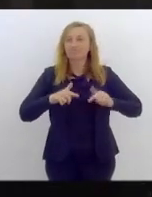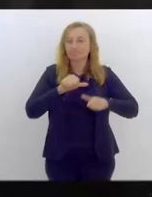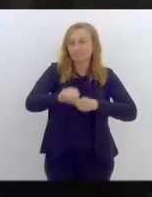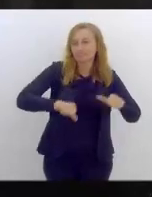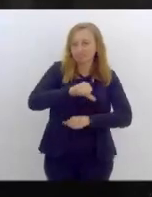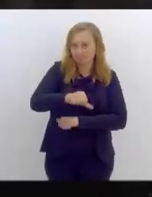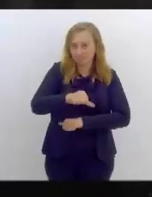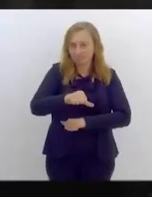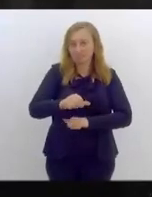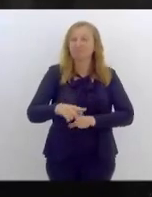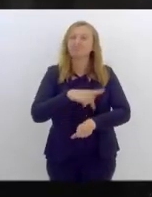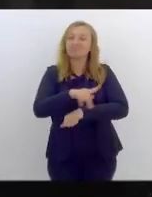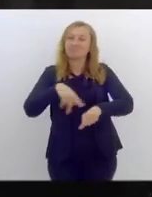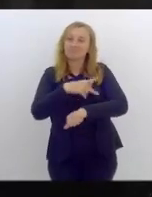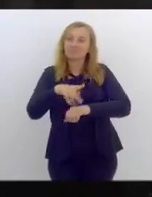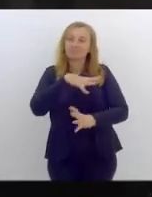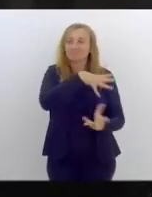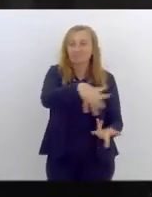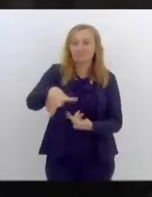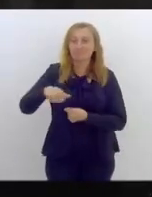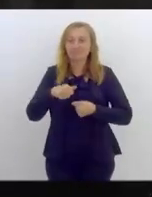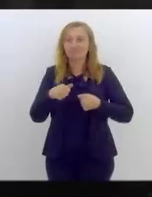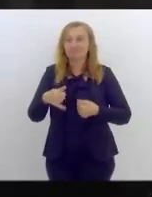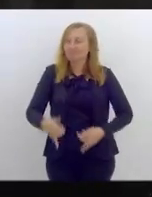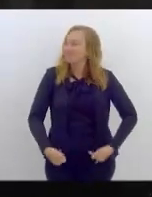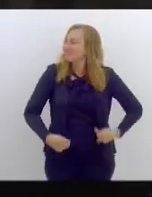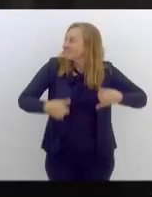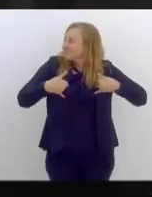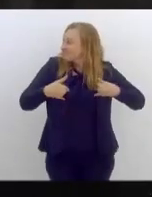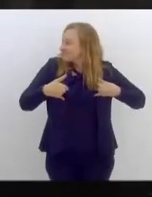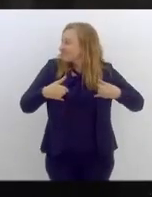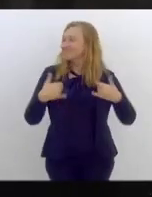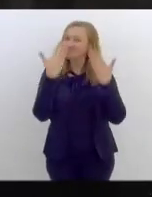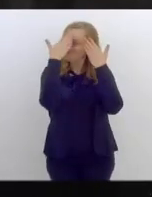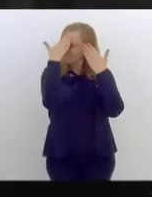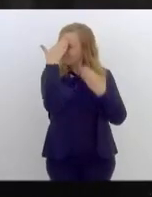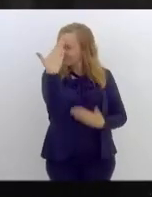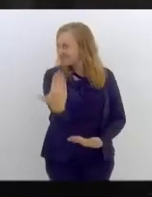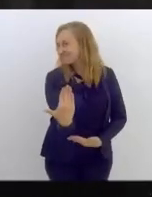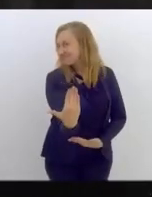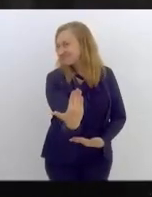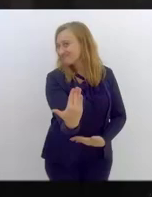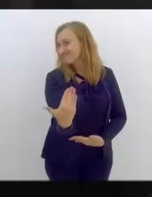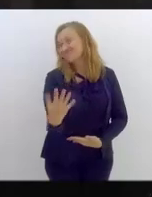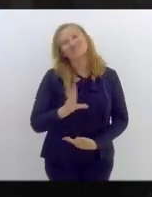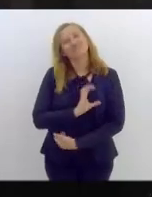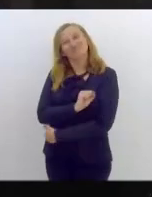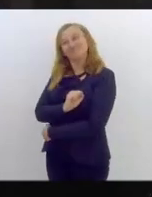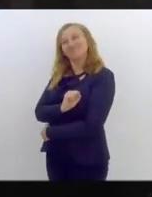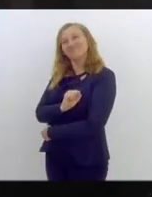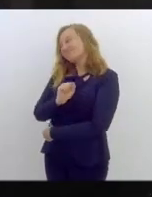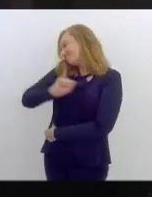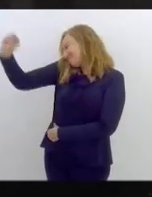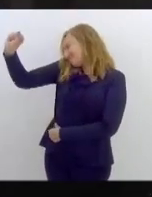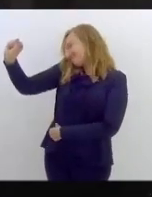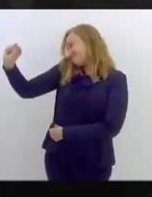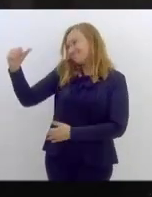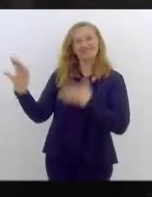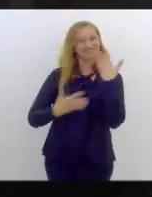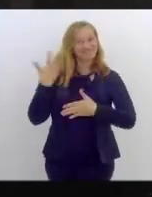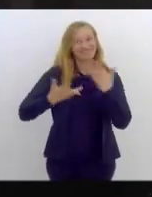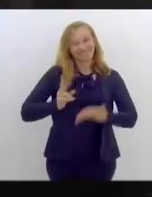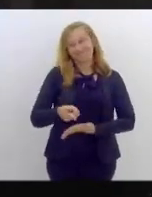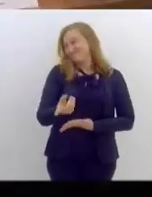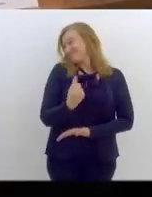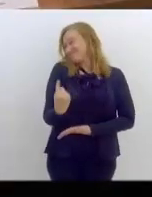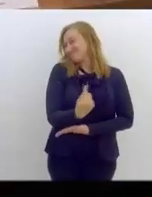transformar esse país e esse mundo. Muita honra, gente, muito obrigada e todo amor. Axé, alegria sempre para